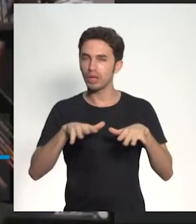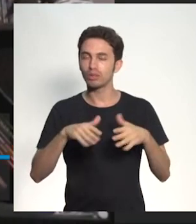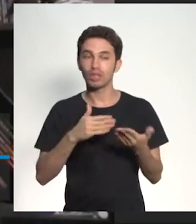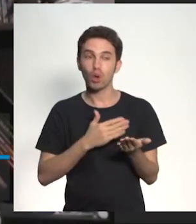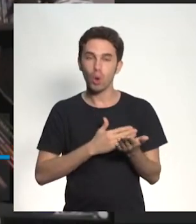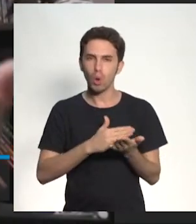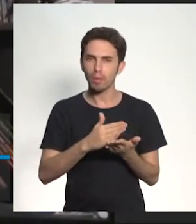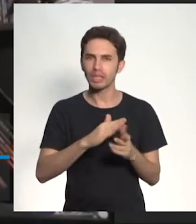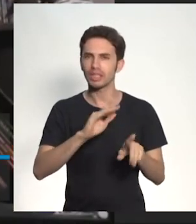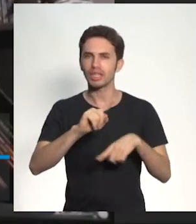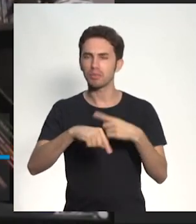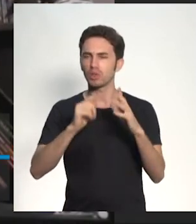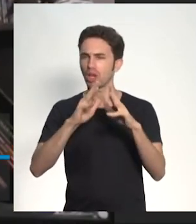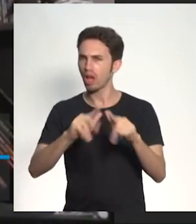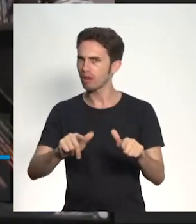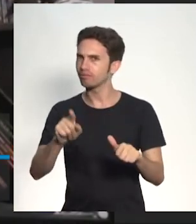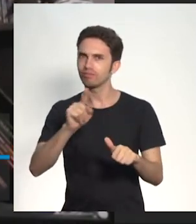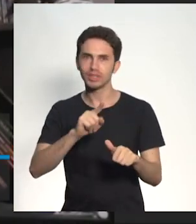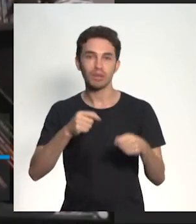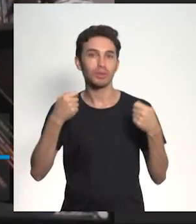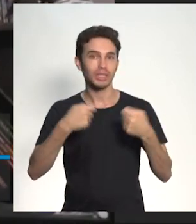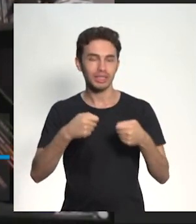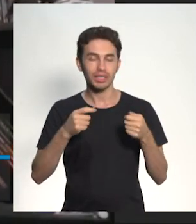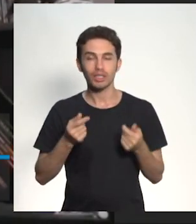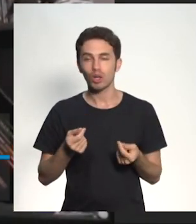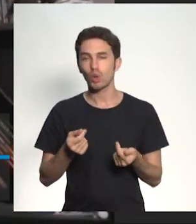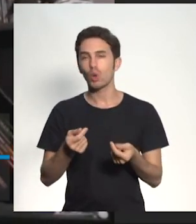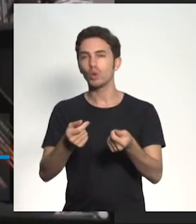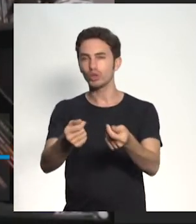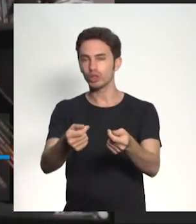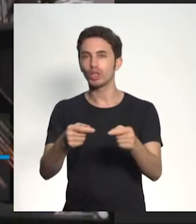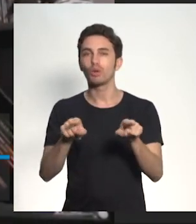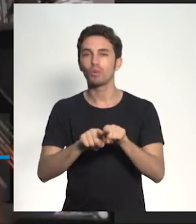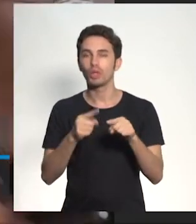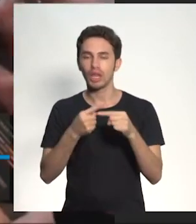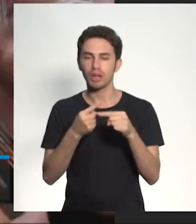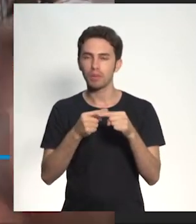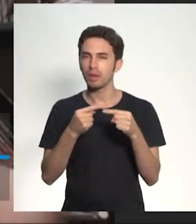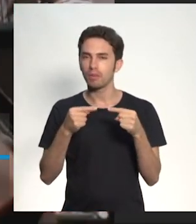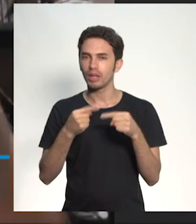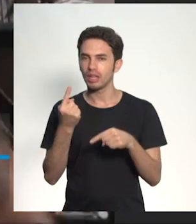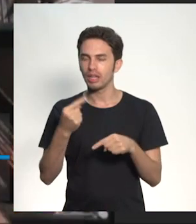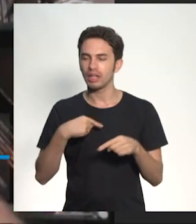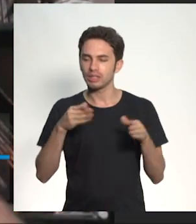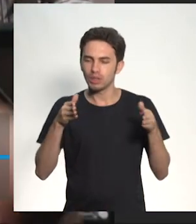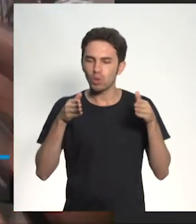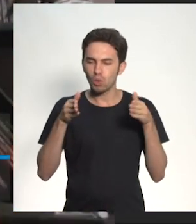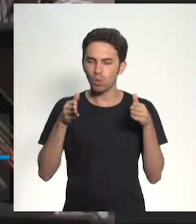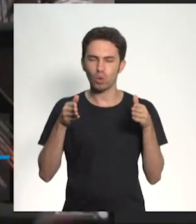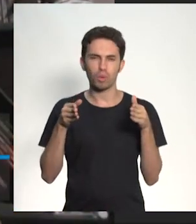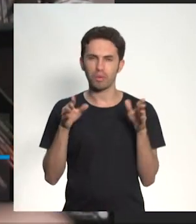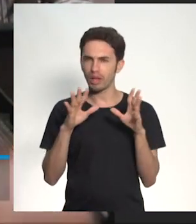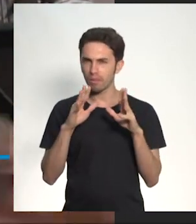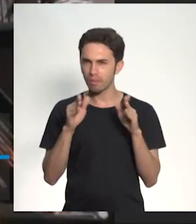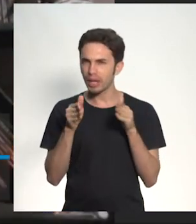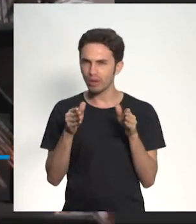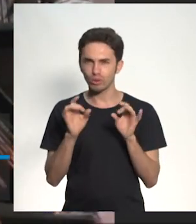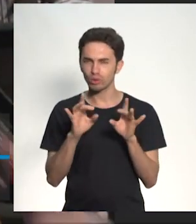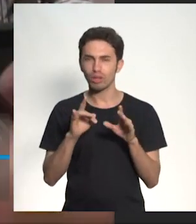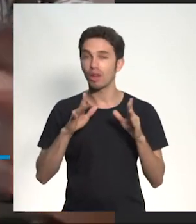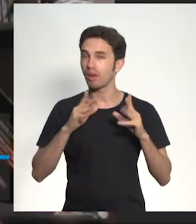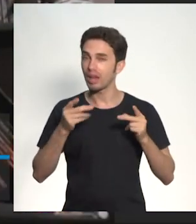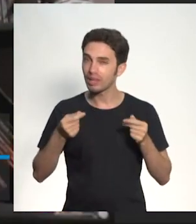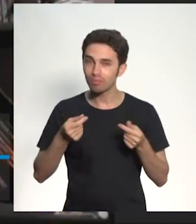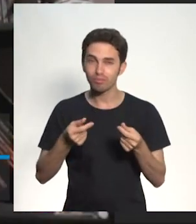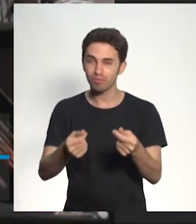luta contínua, né? Ela não está falando de um momento específico, mas ela está falando de uma causa que sempre precisa ser lembrada